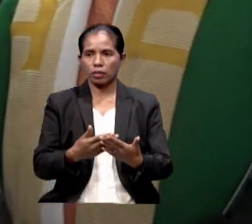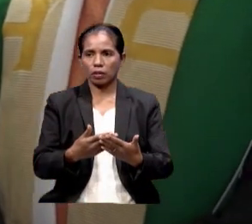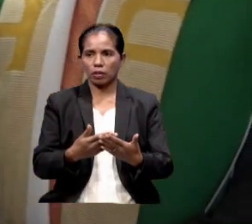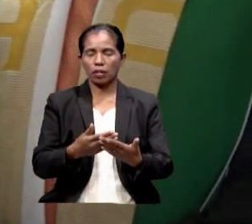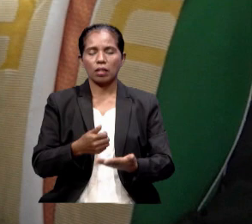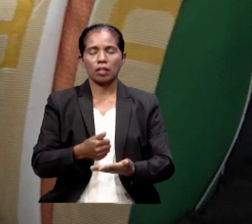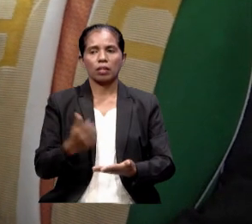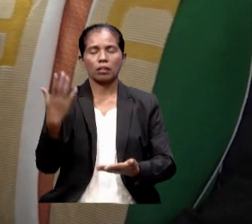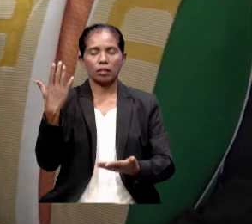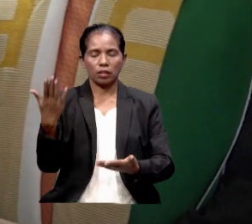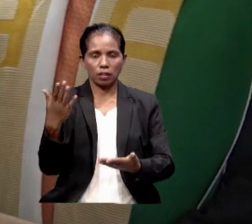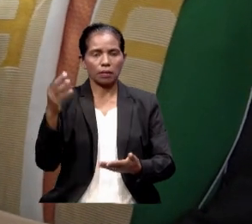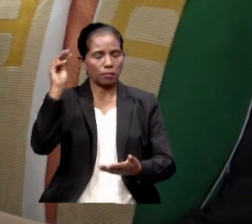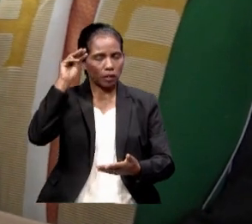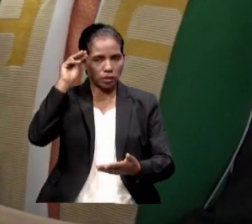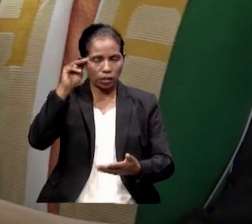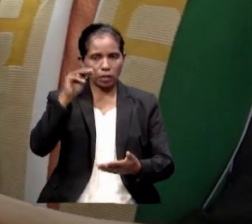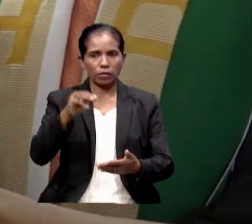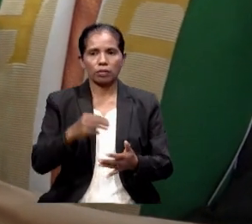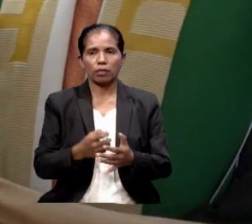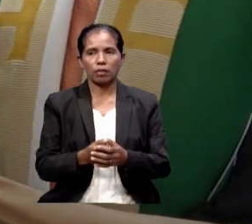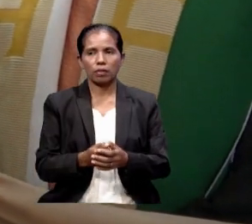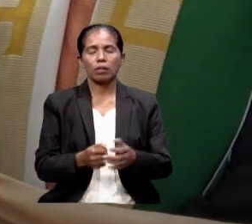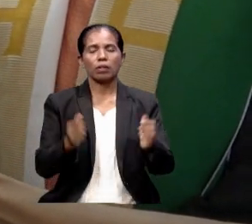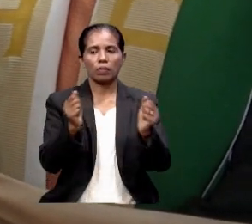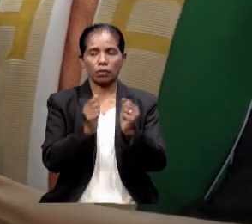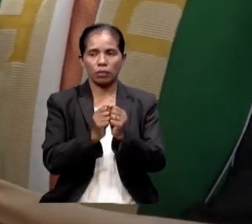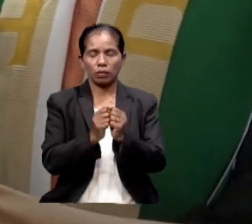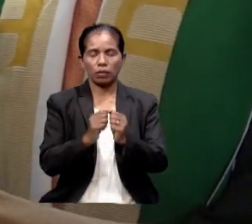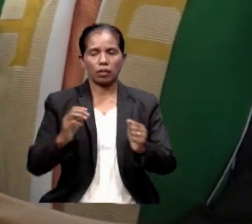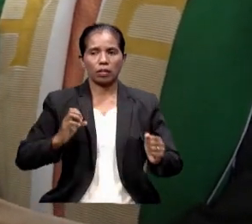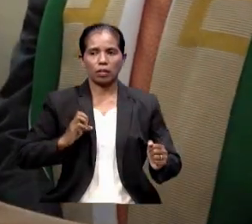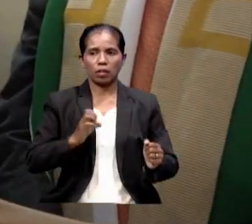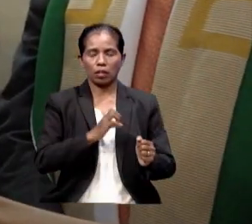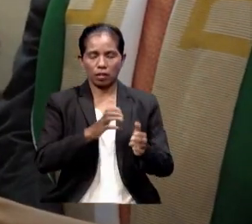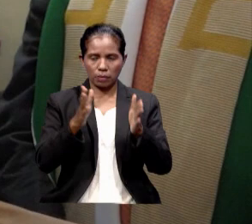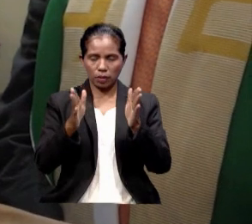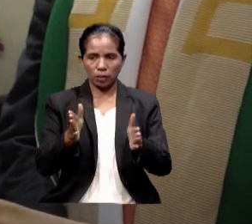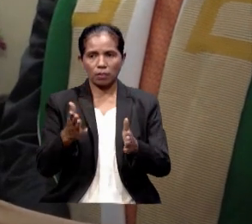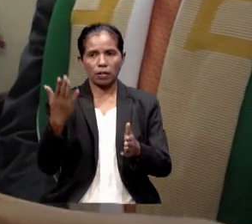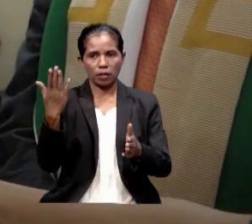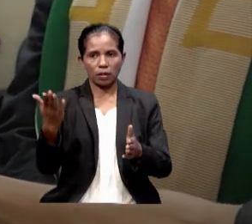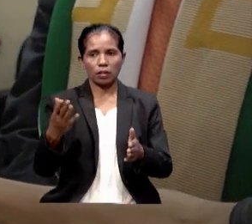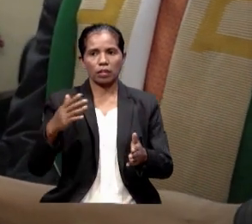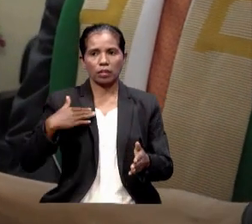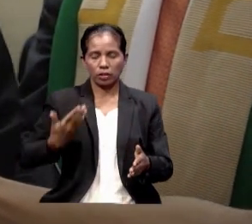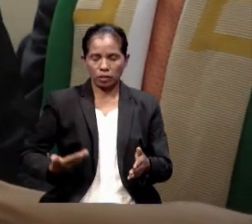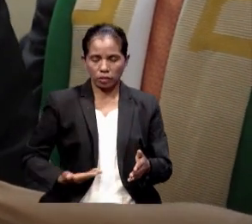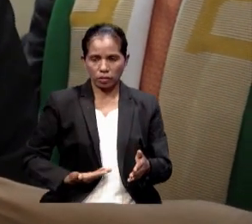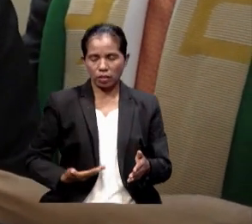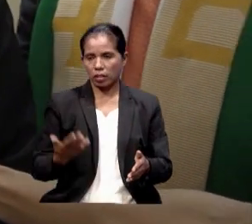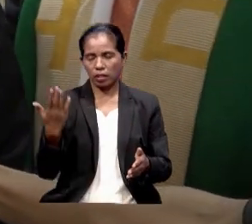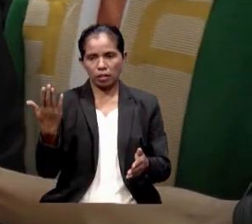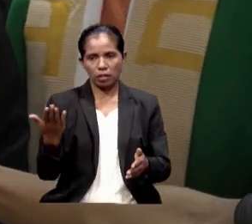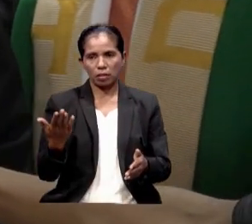assistente do Ministério, o embaixador Magné, a senhora Né e